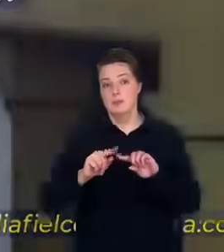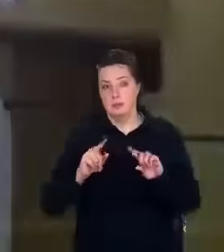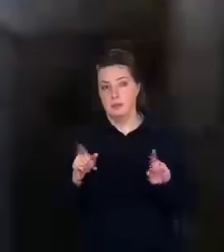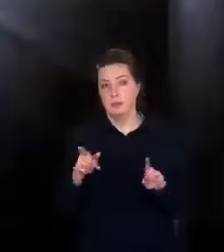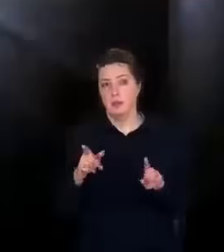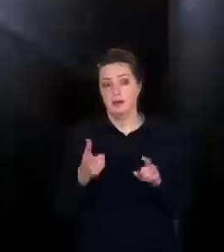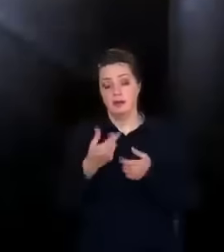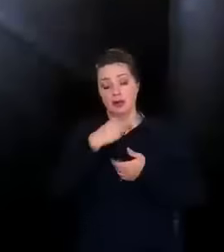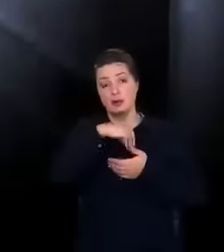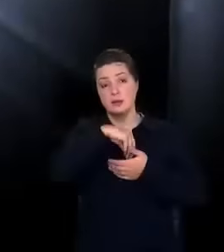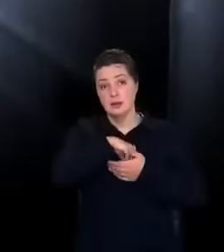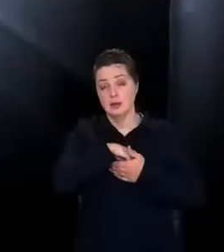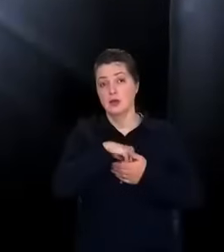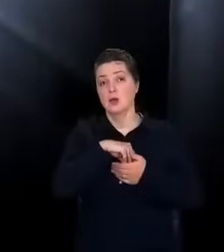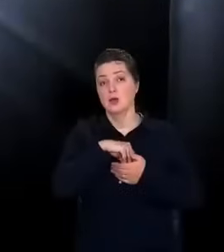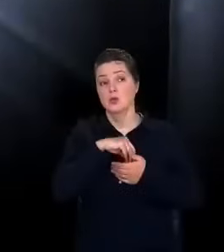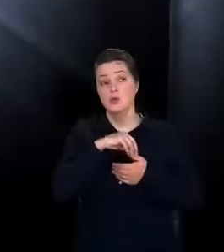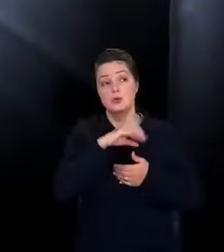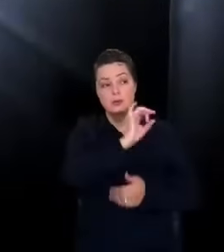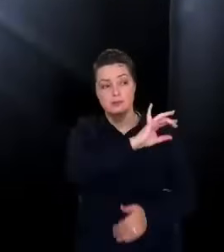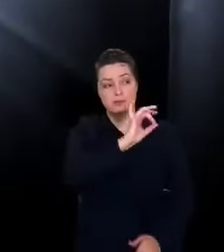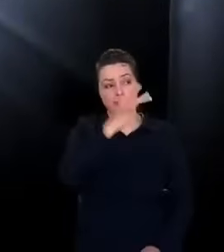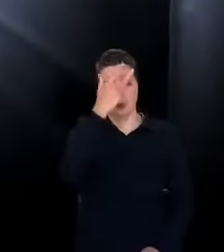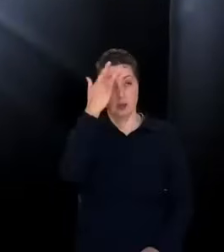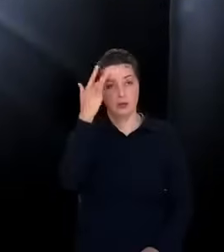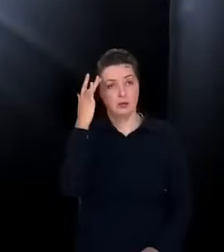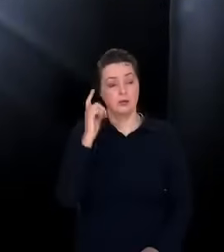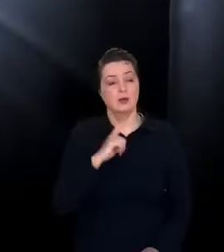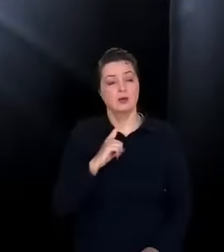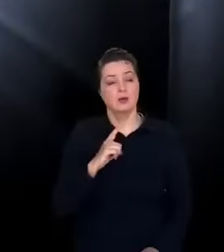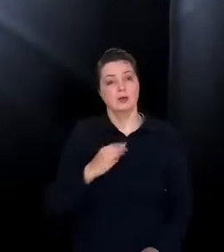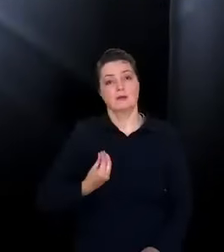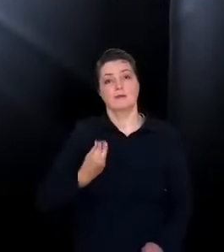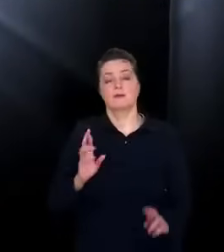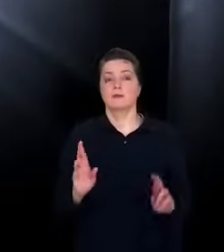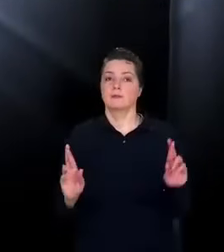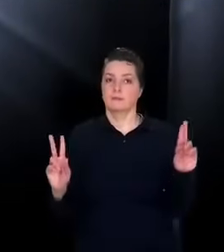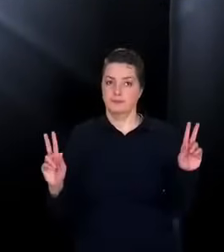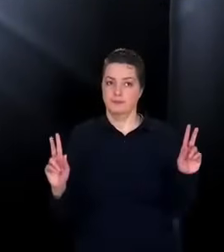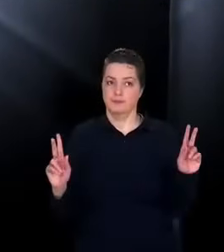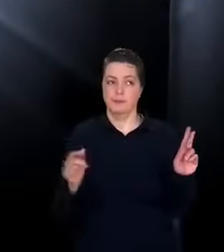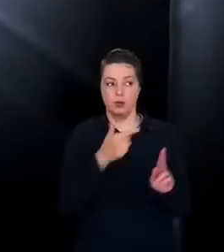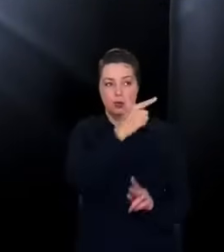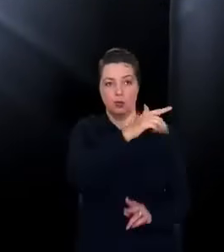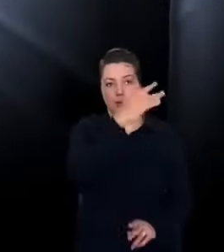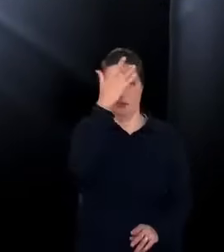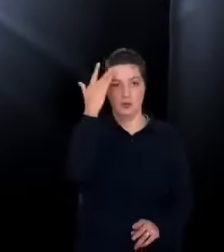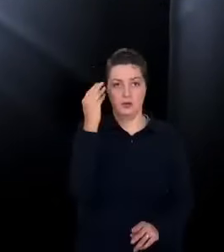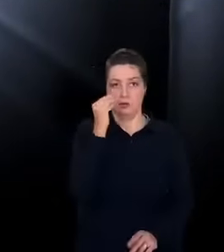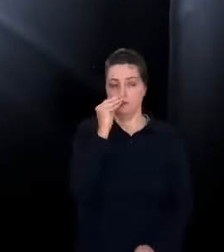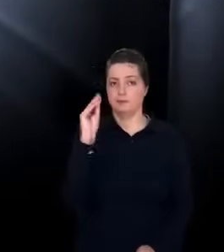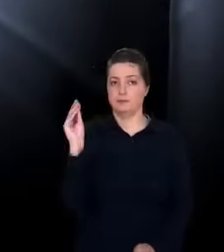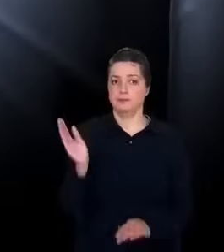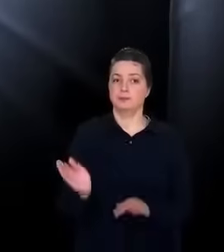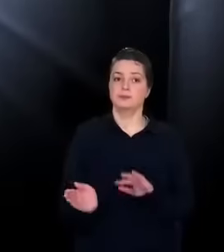vida diferenciada daqueles que não o servem. E eu queria falar com